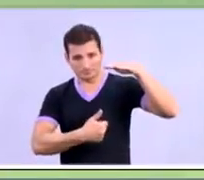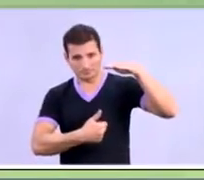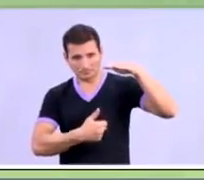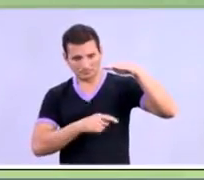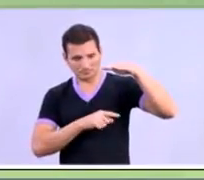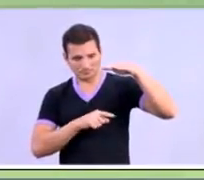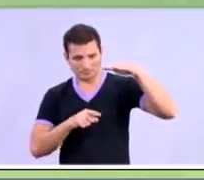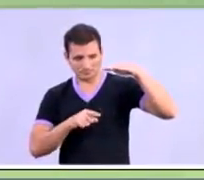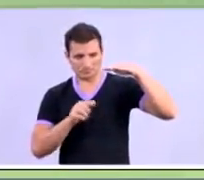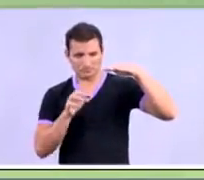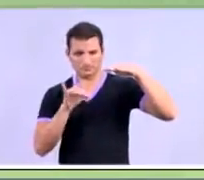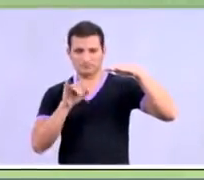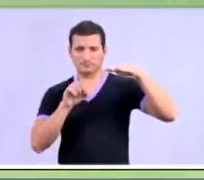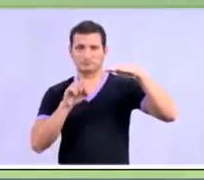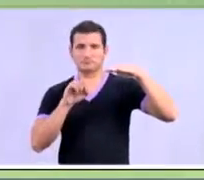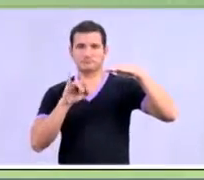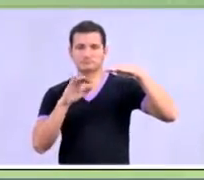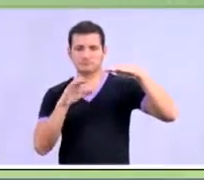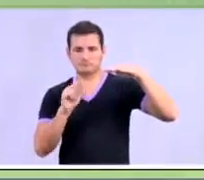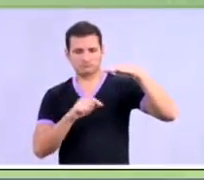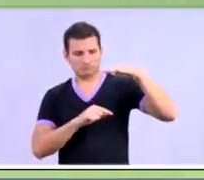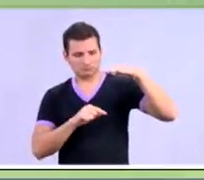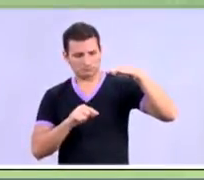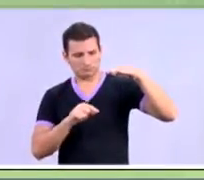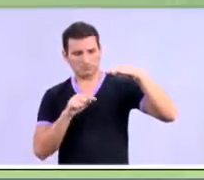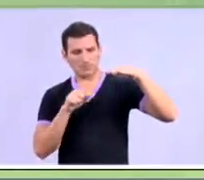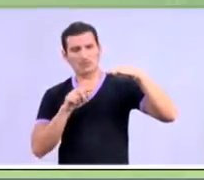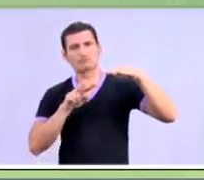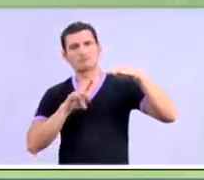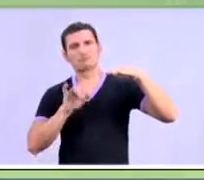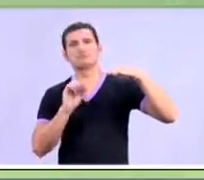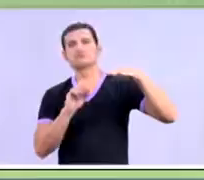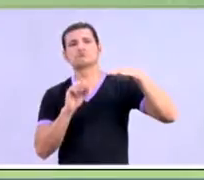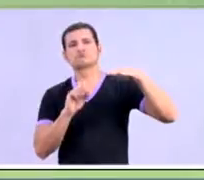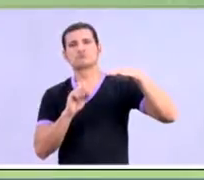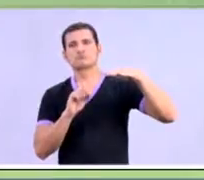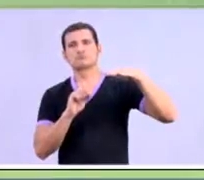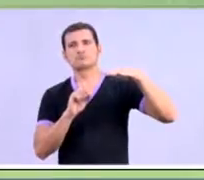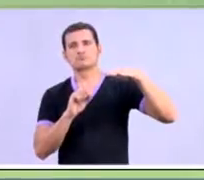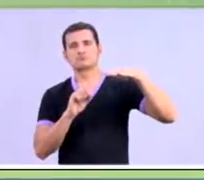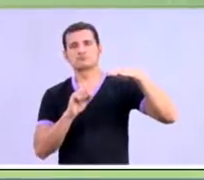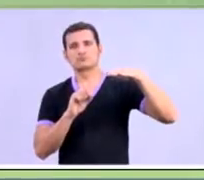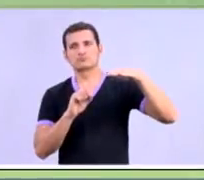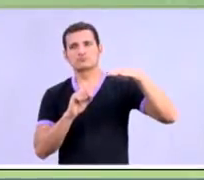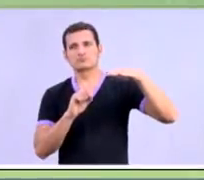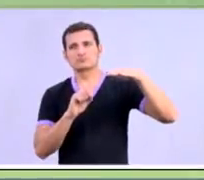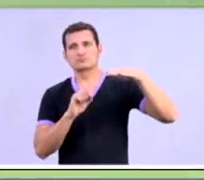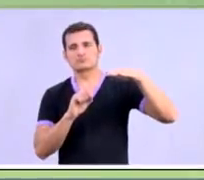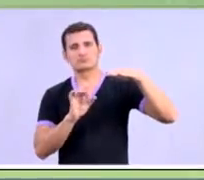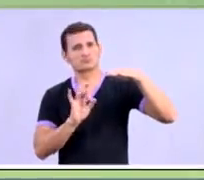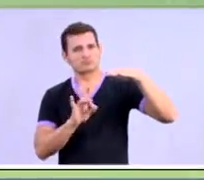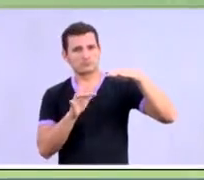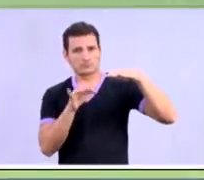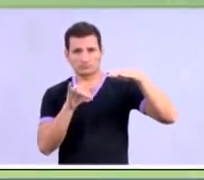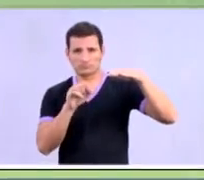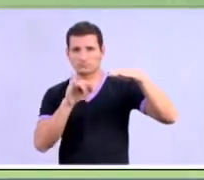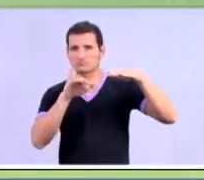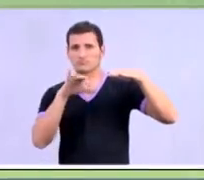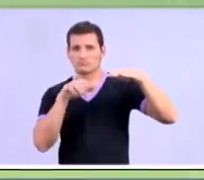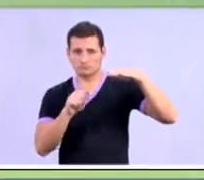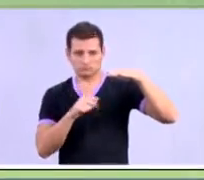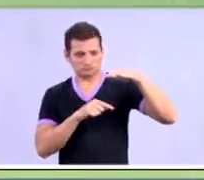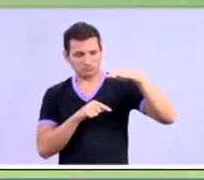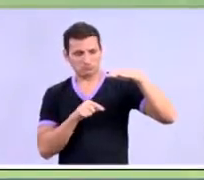Camada física. A camada física ela vai conversar somente com quem está na camada física, ok?